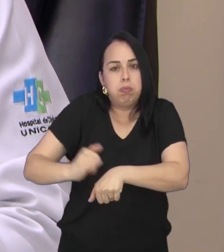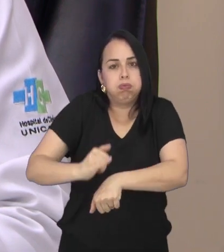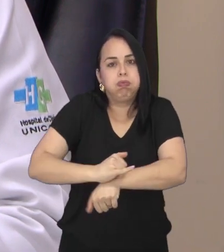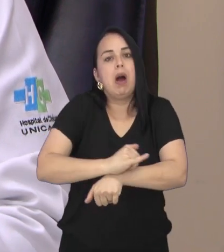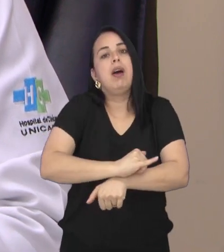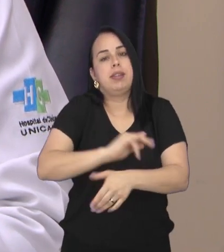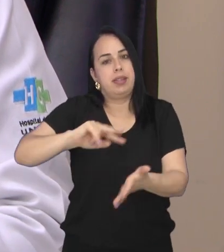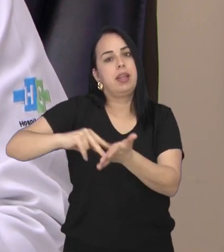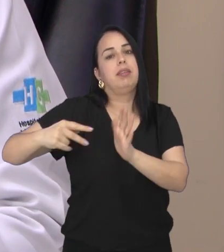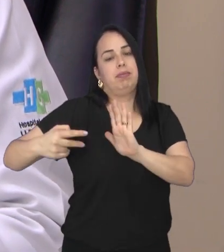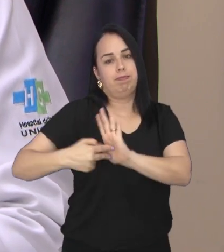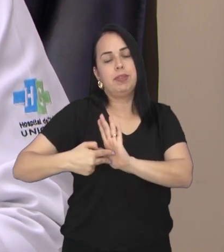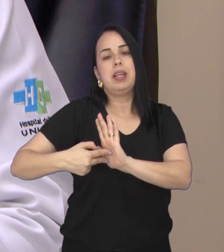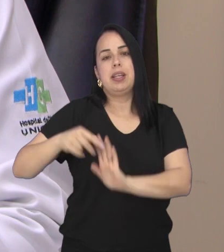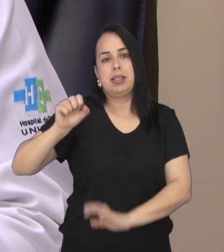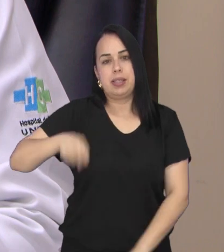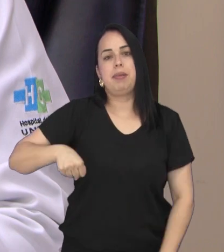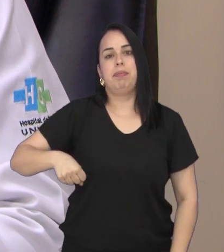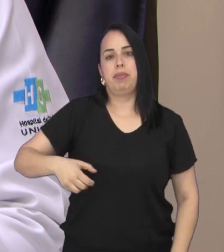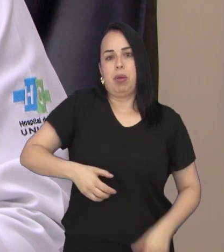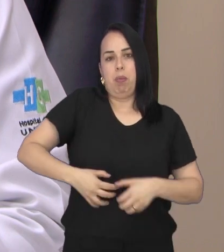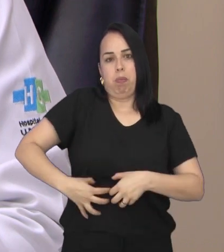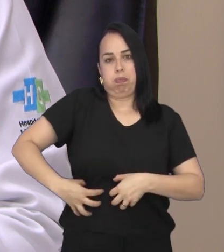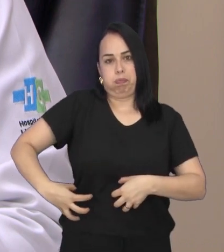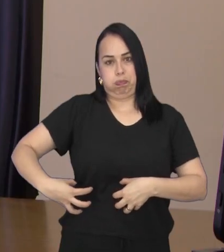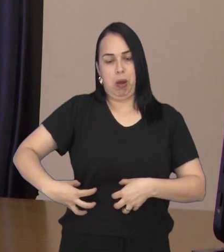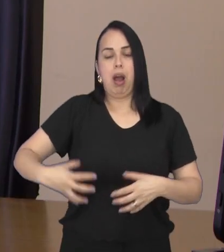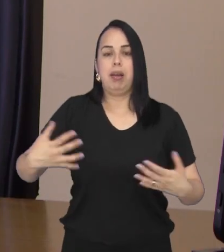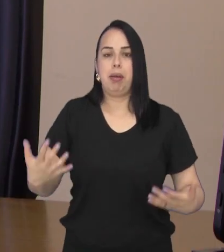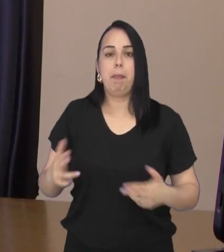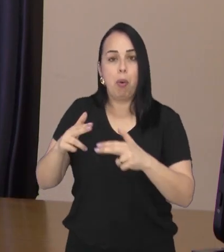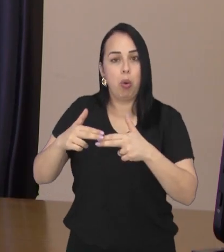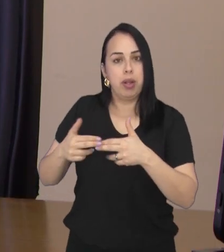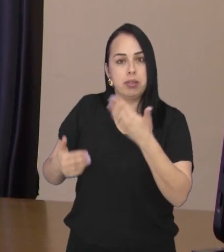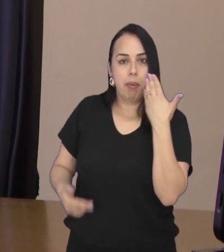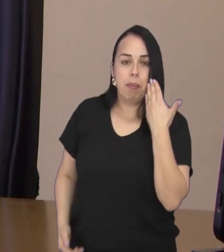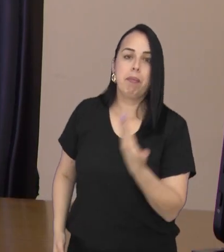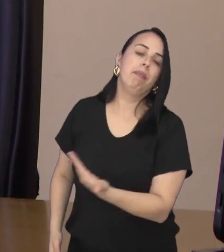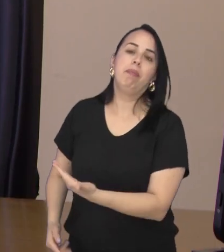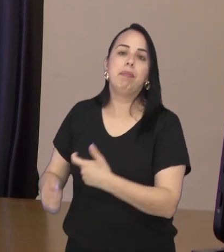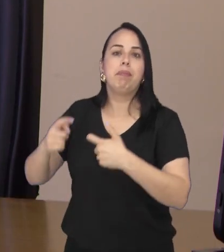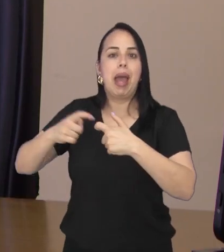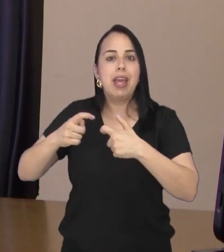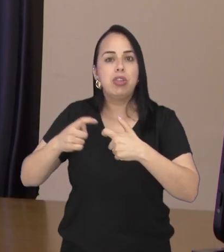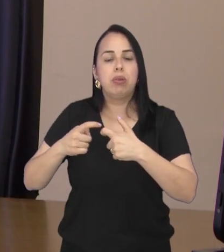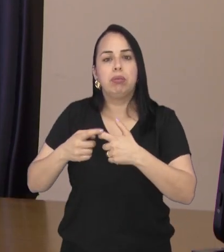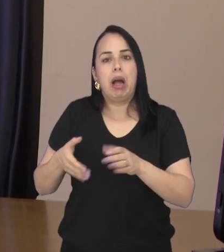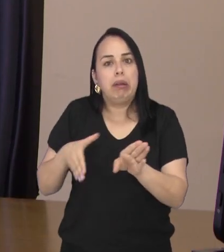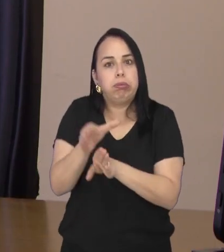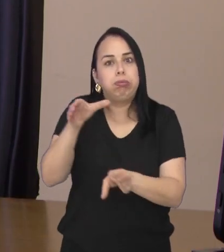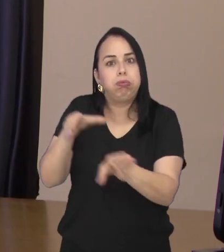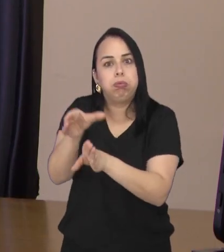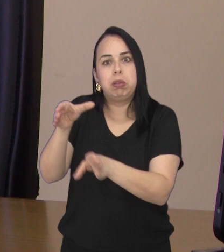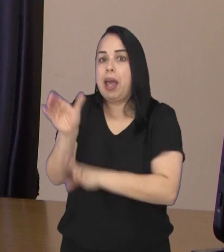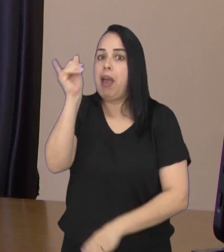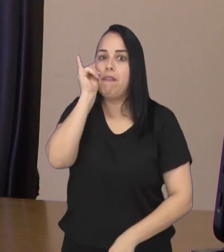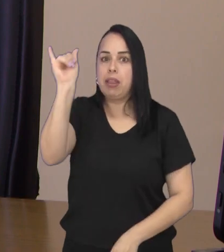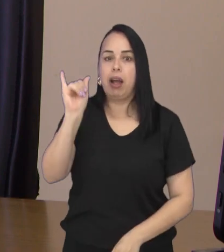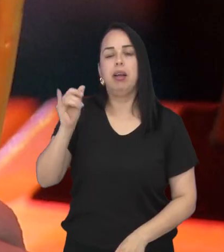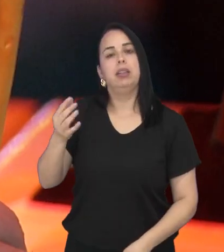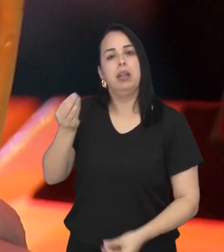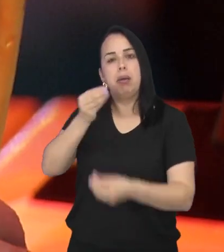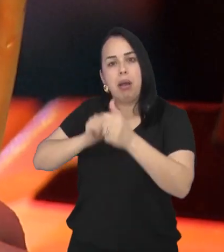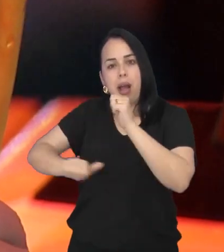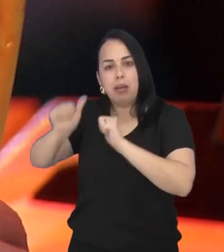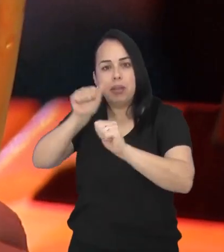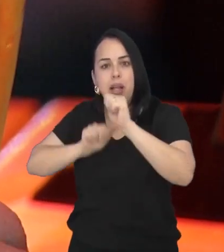obesa sim gera a hepatite por isso o doutor reforça as formas de evitar a doença